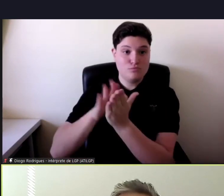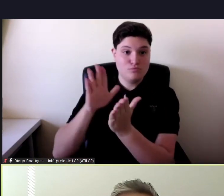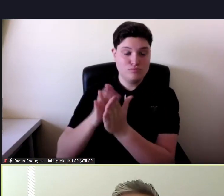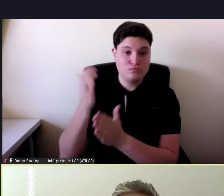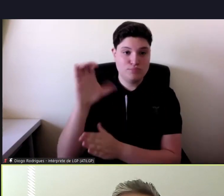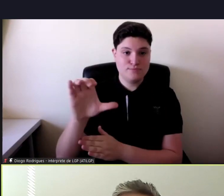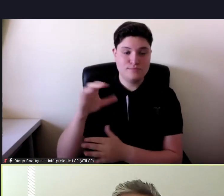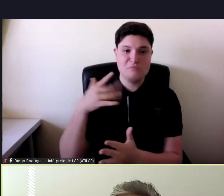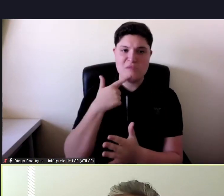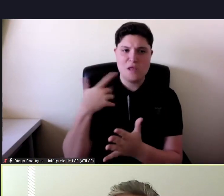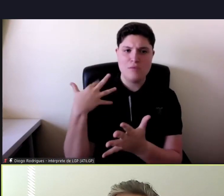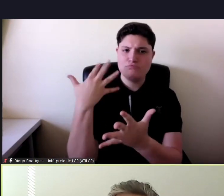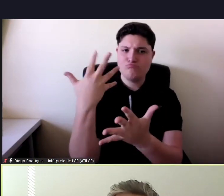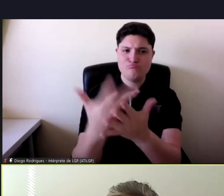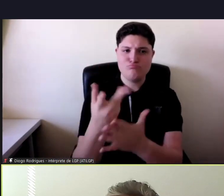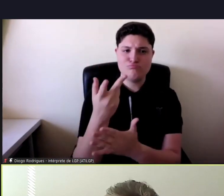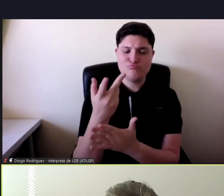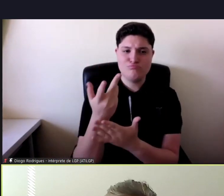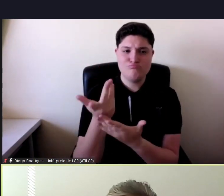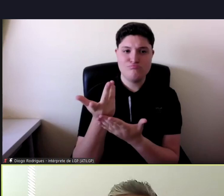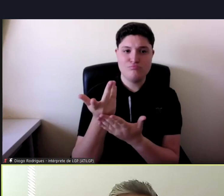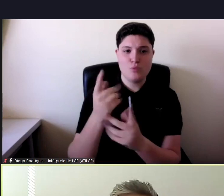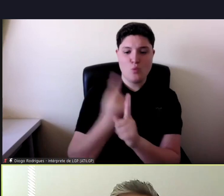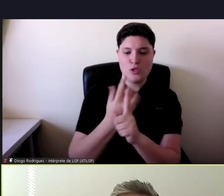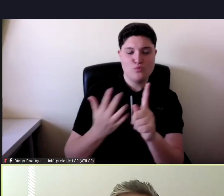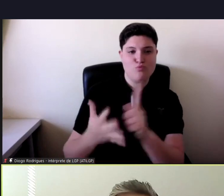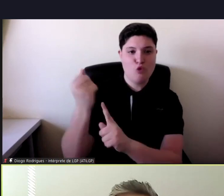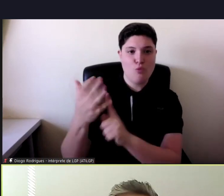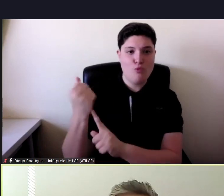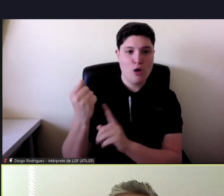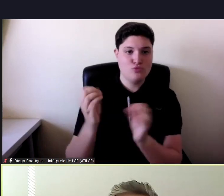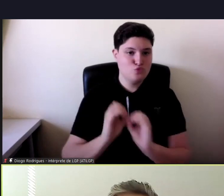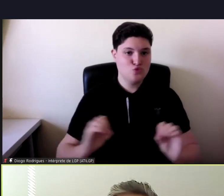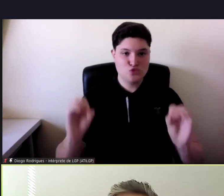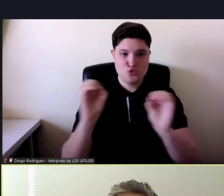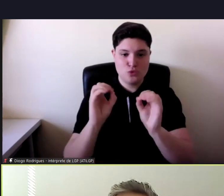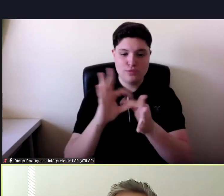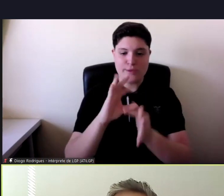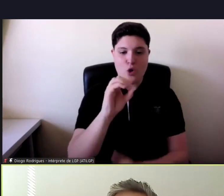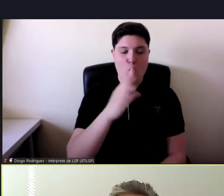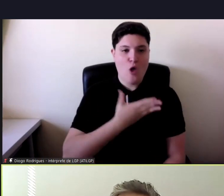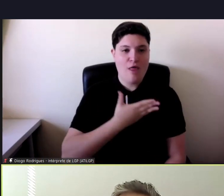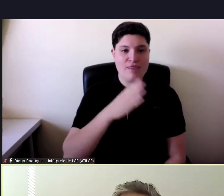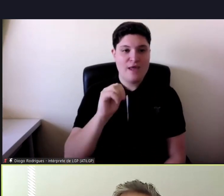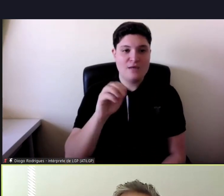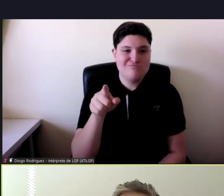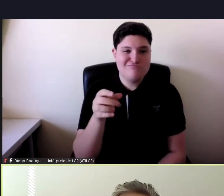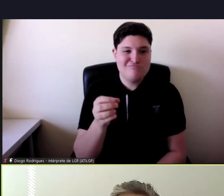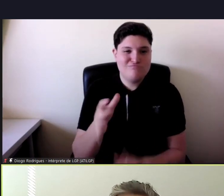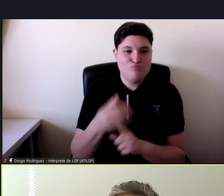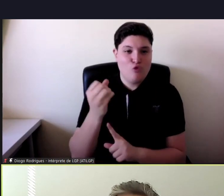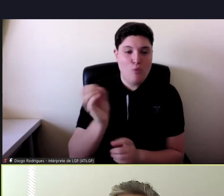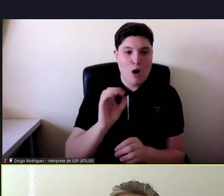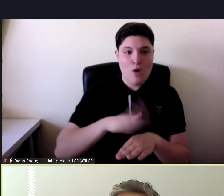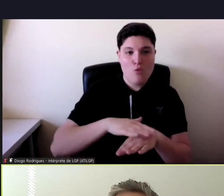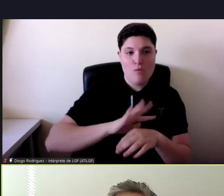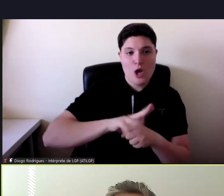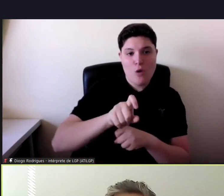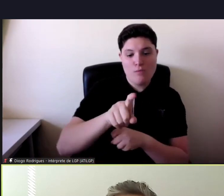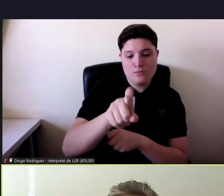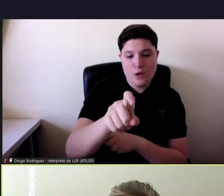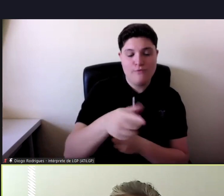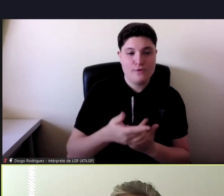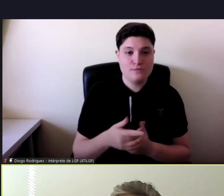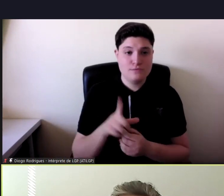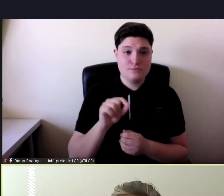havido progressos nos últimos anos na concretização desses mesmos ODS, muito por causa da pandemia e também